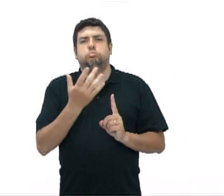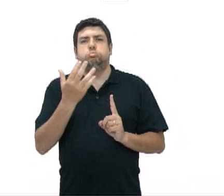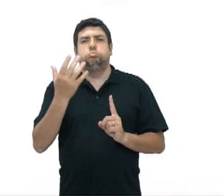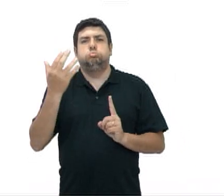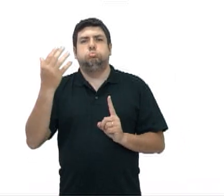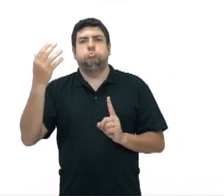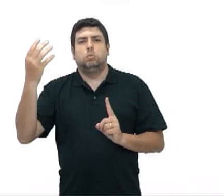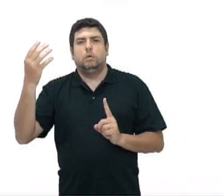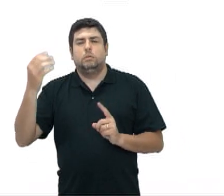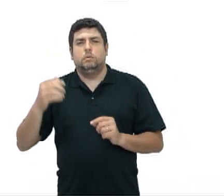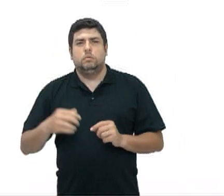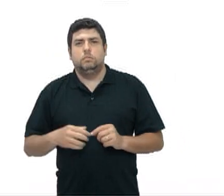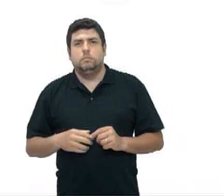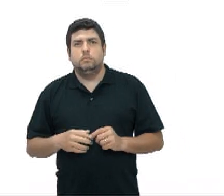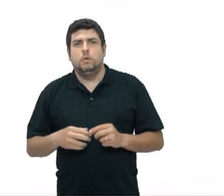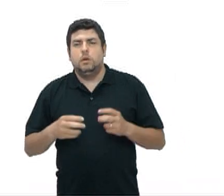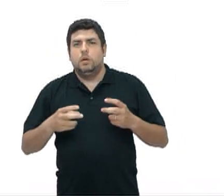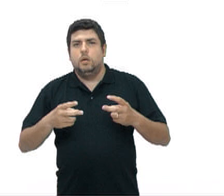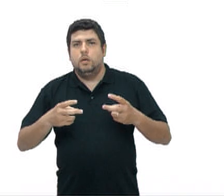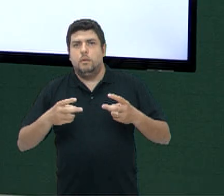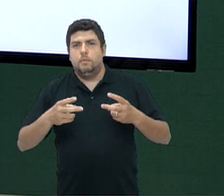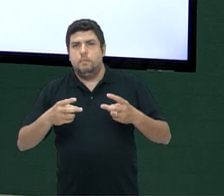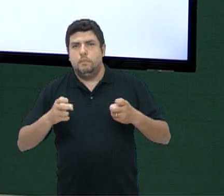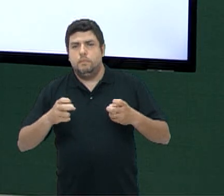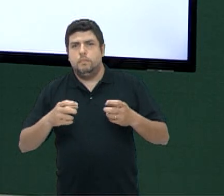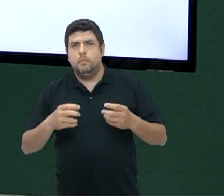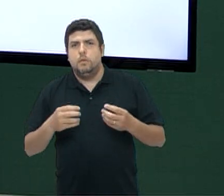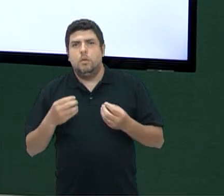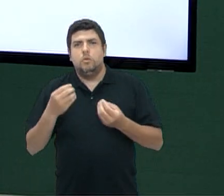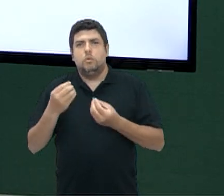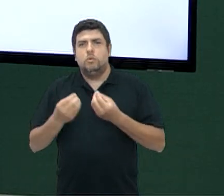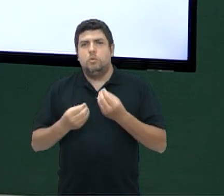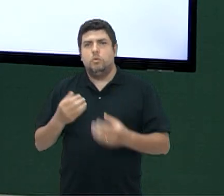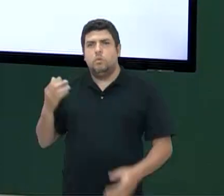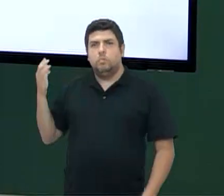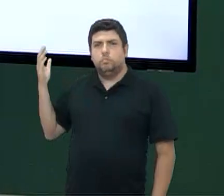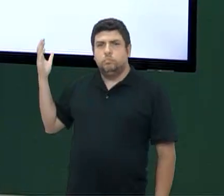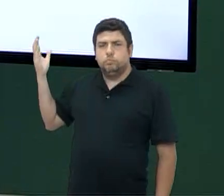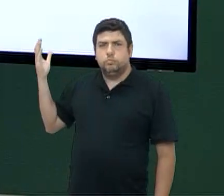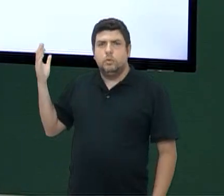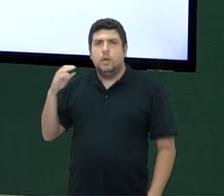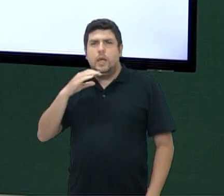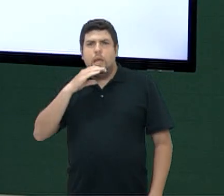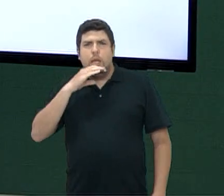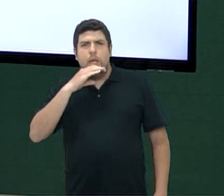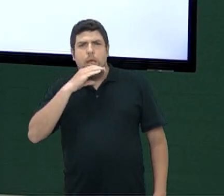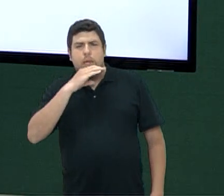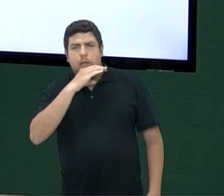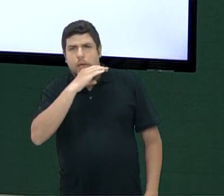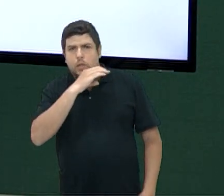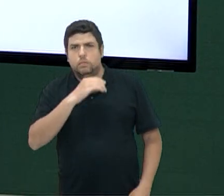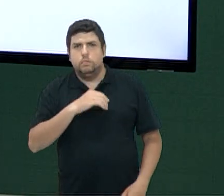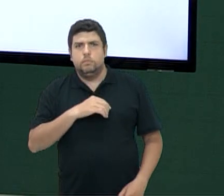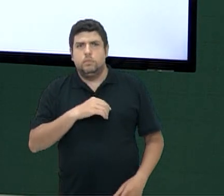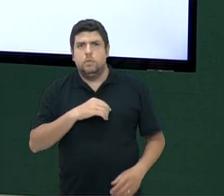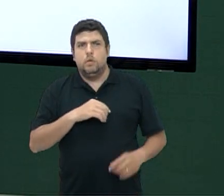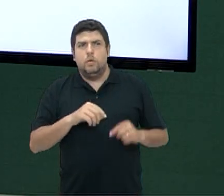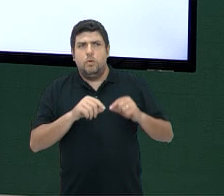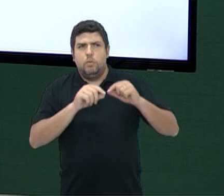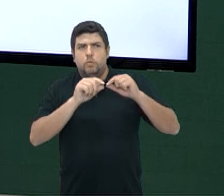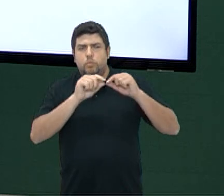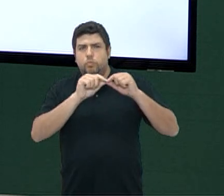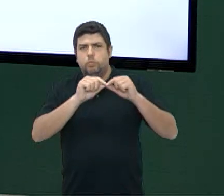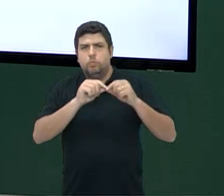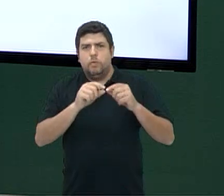calor, certo? Temos aqui um reservatório de água, que é a caldeira, por onde a água é